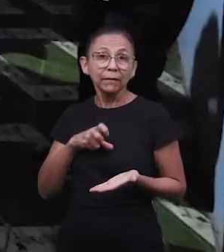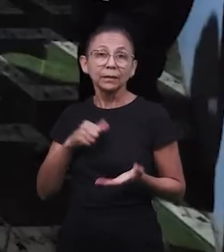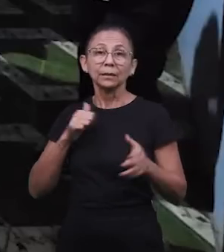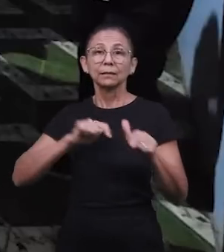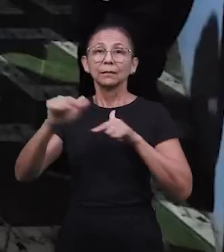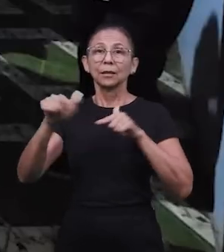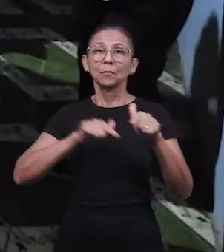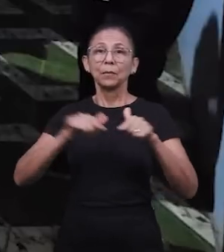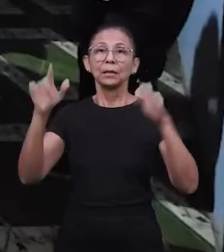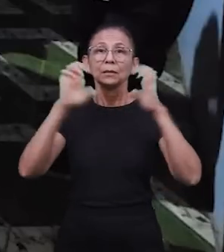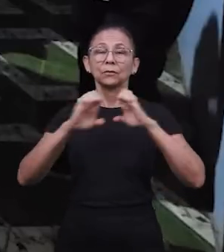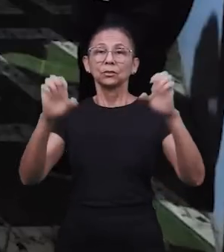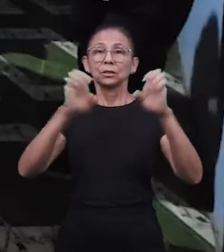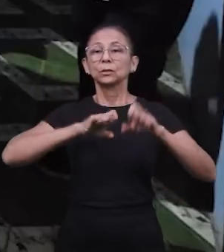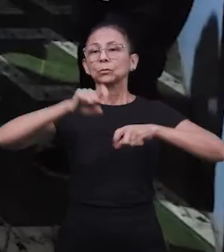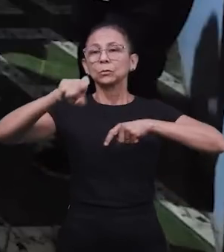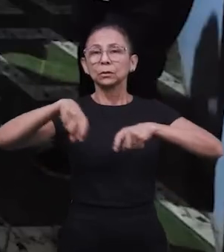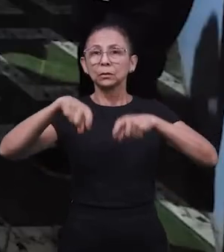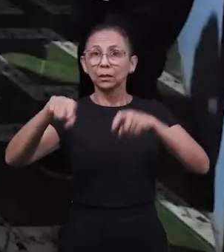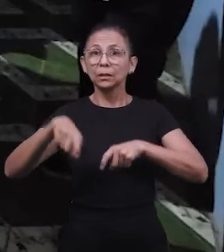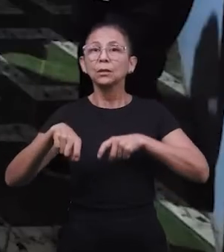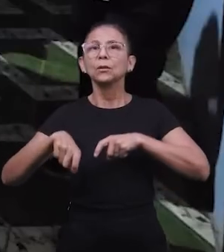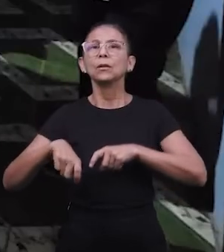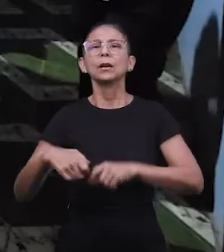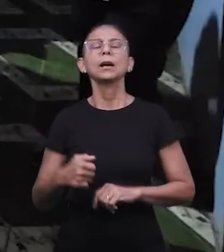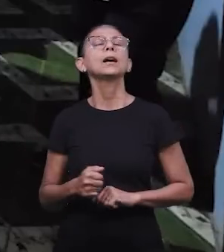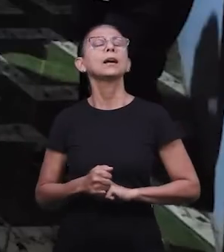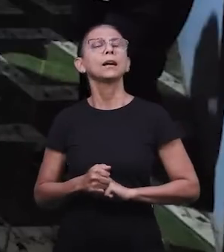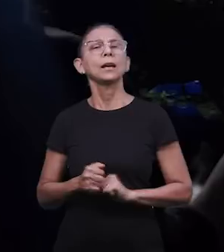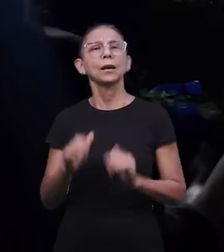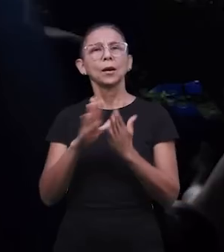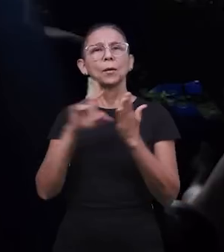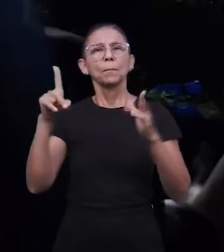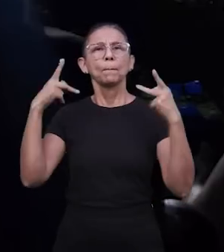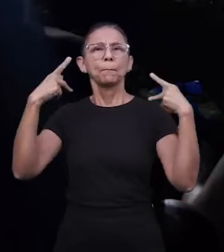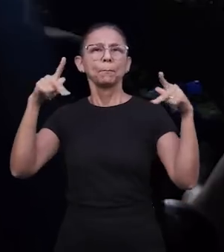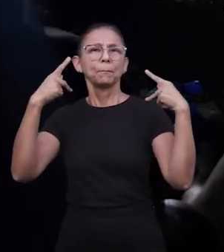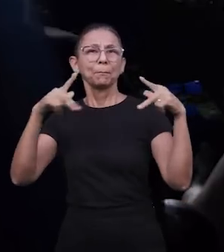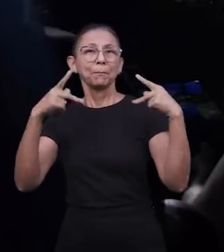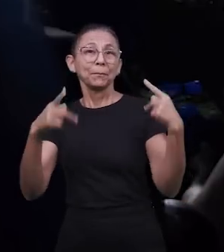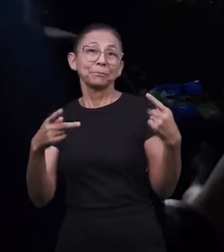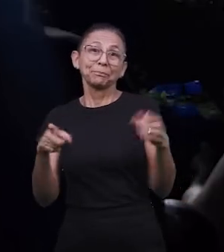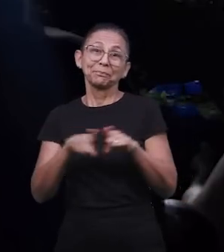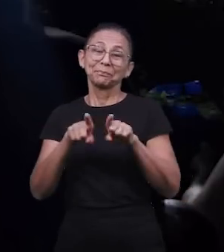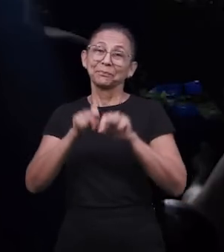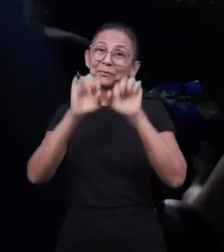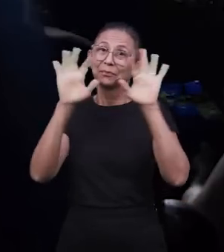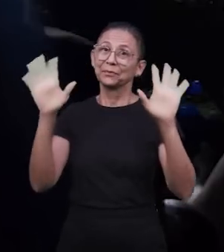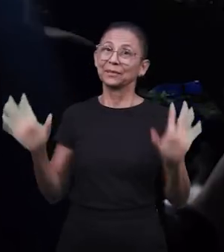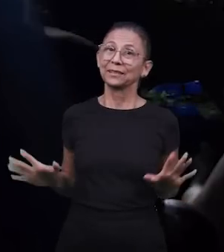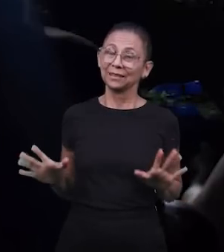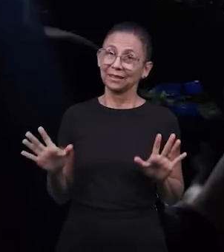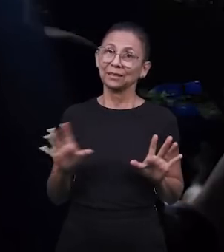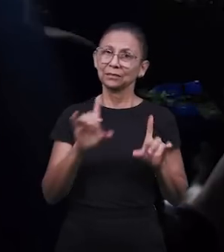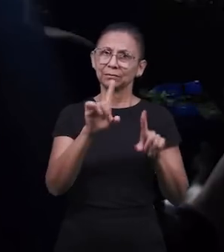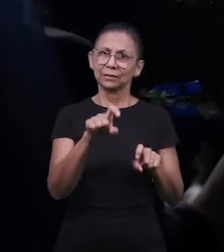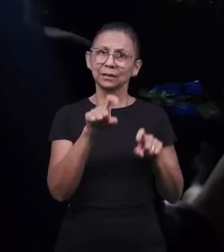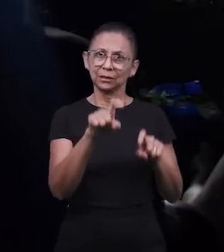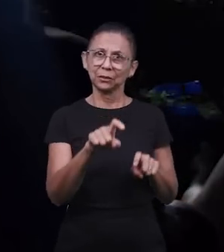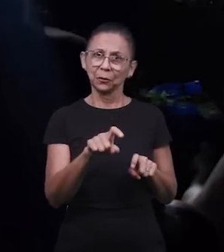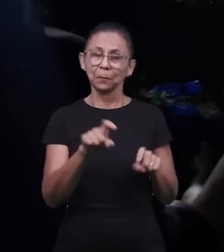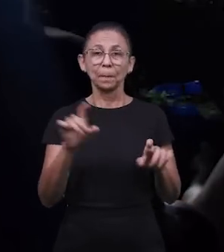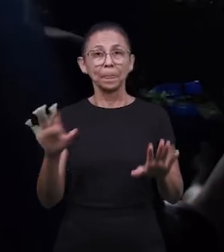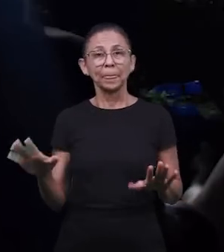de evangelização na zona rural, onde a palavra do Senhor foi pregada. E também, é claro, ali na zona rural.